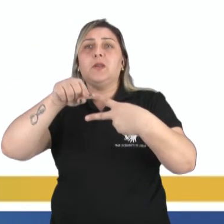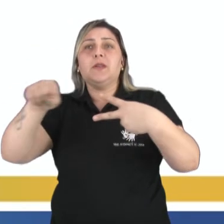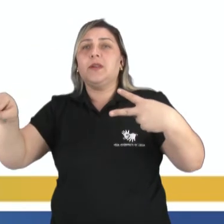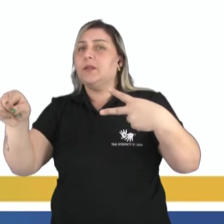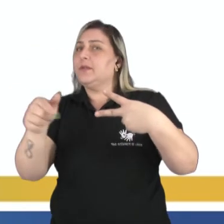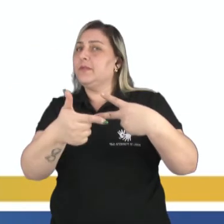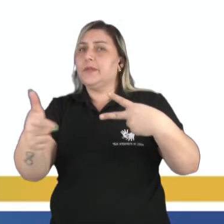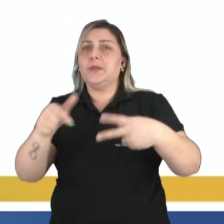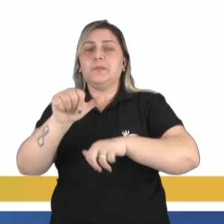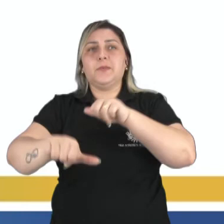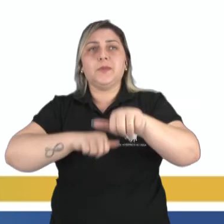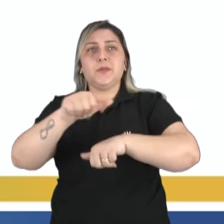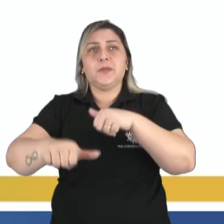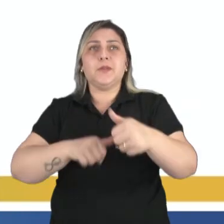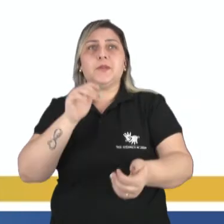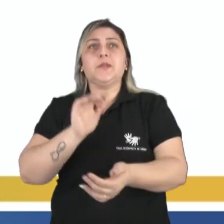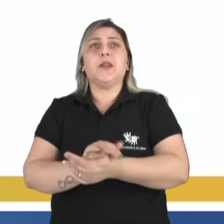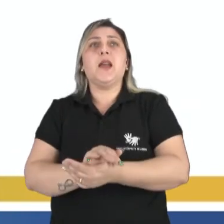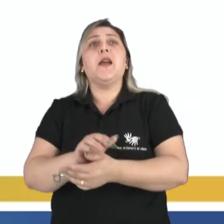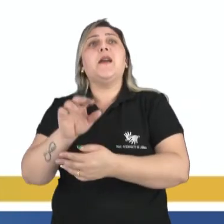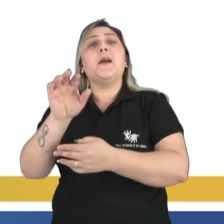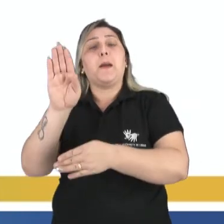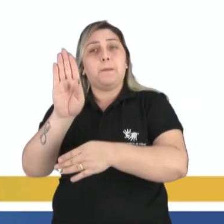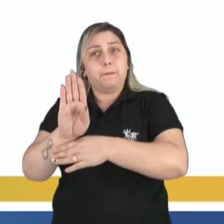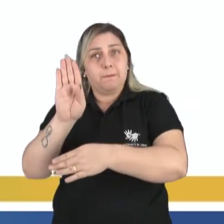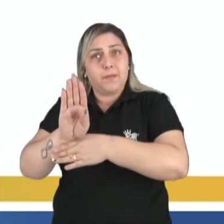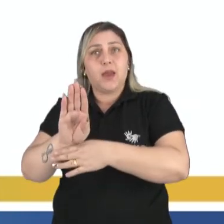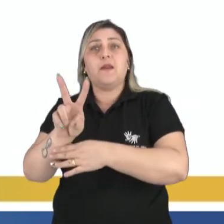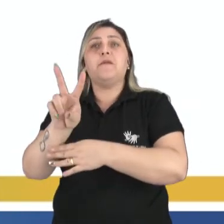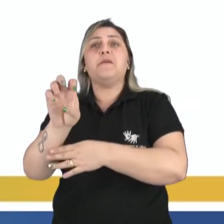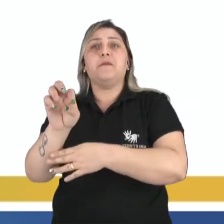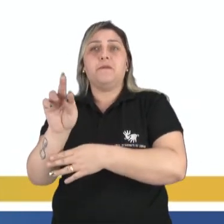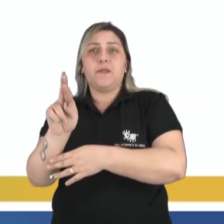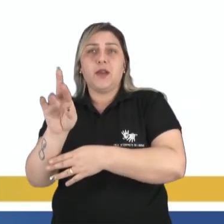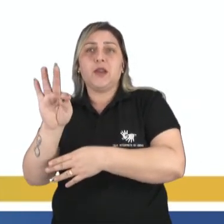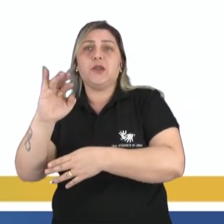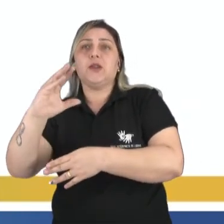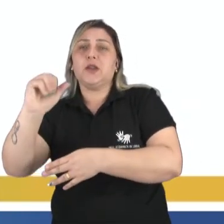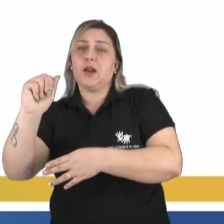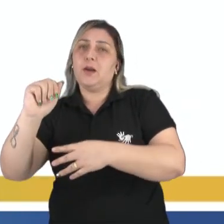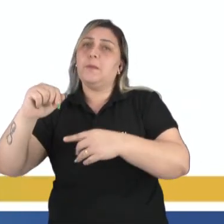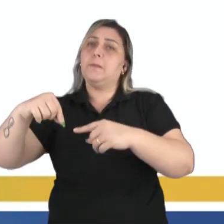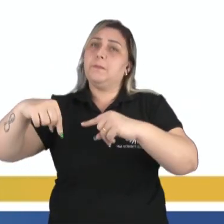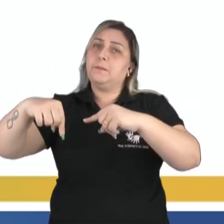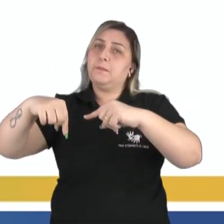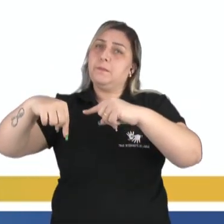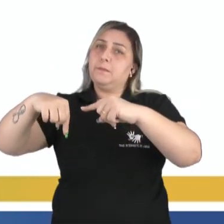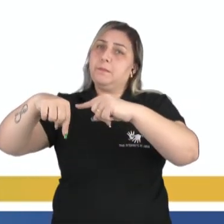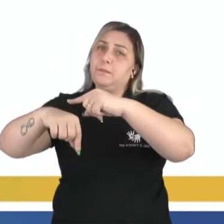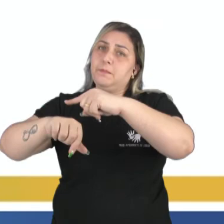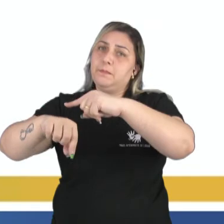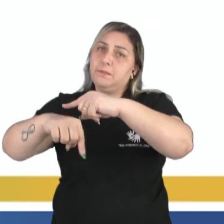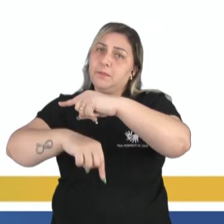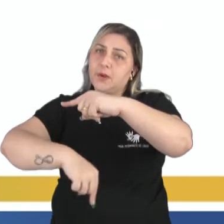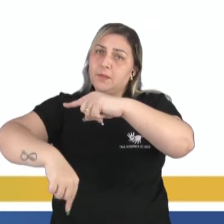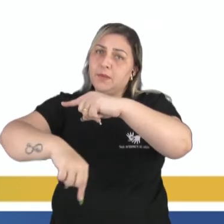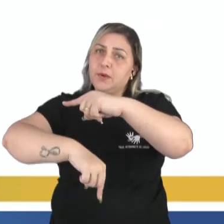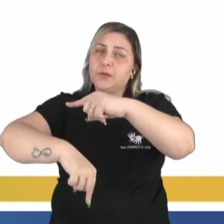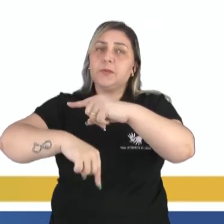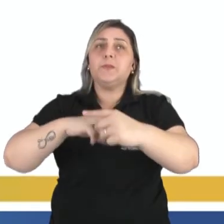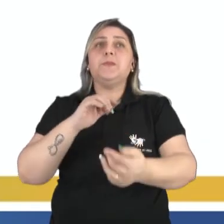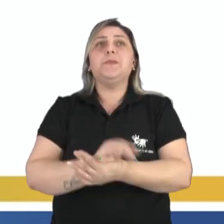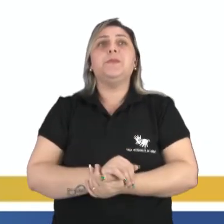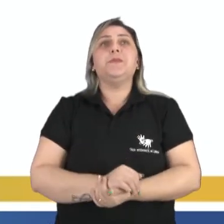Certo? Então, é vertical para baixo, pois somente o peso está presente durante o movimento. É isso mesmo, tá? Essa aqui é a